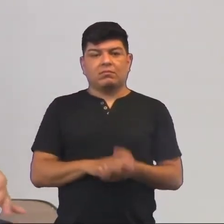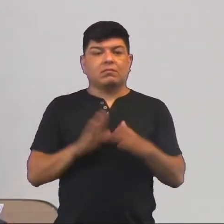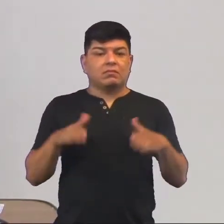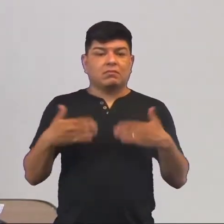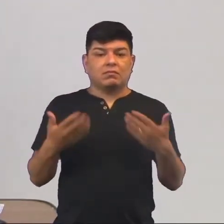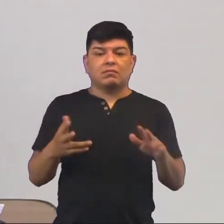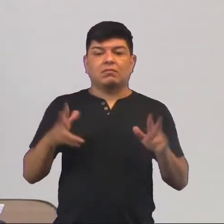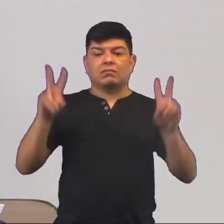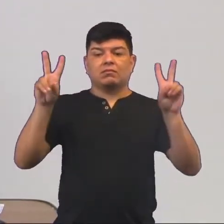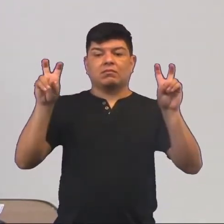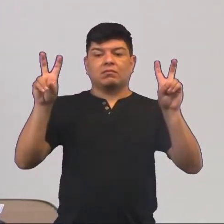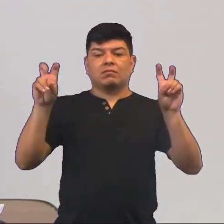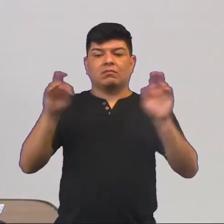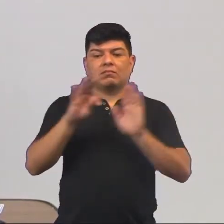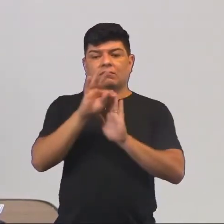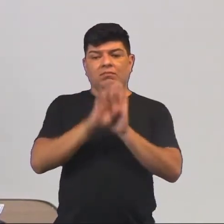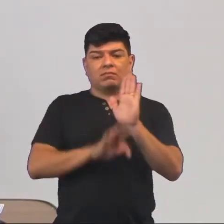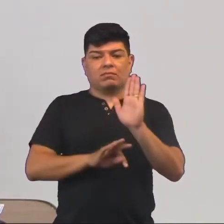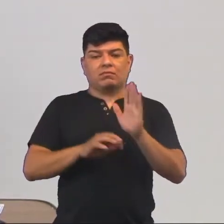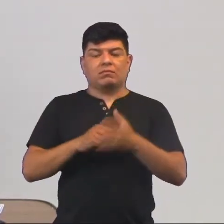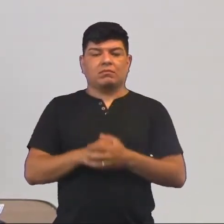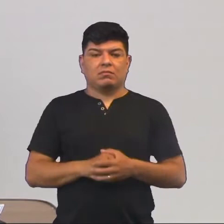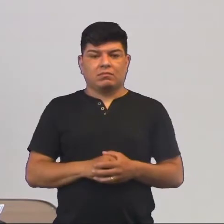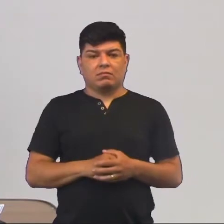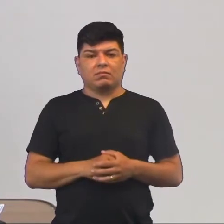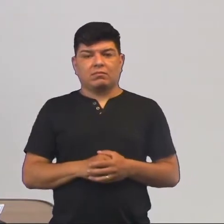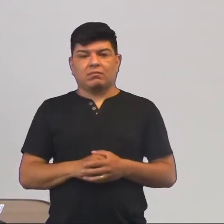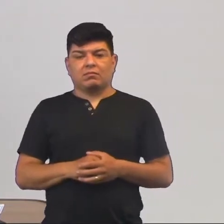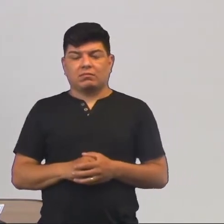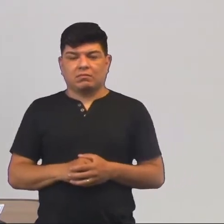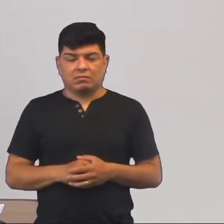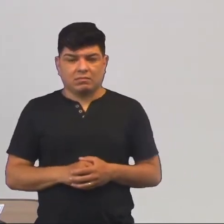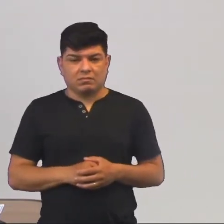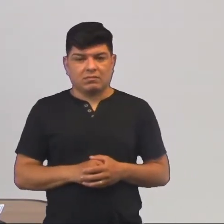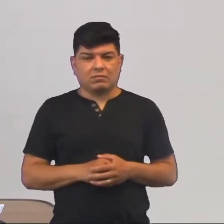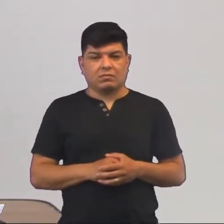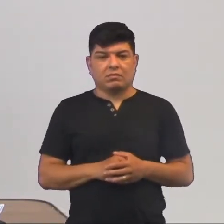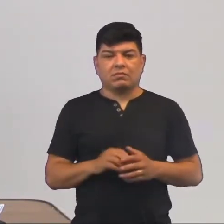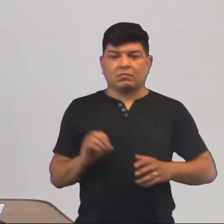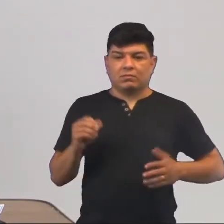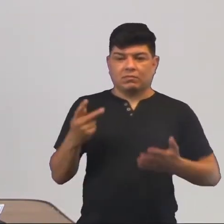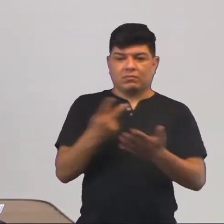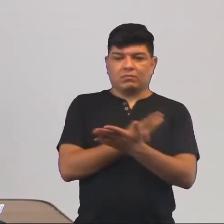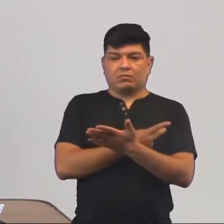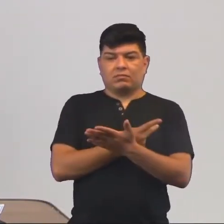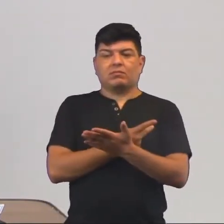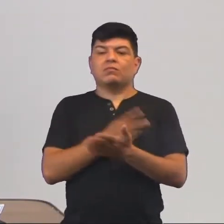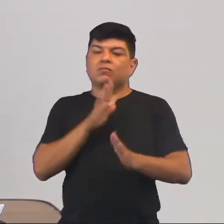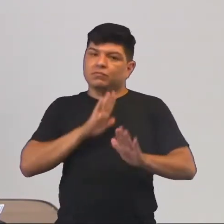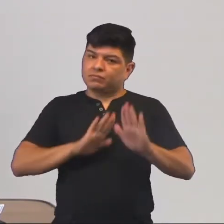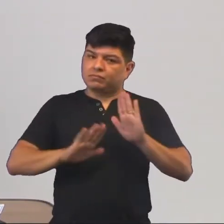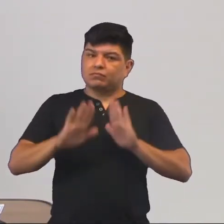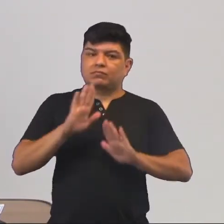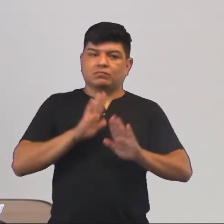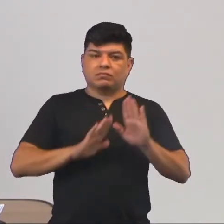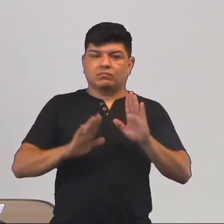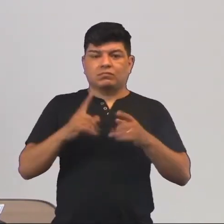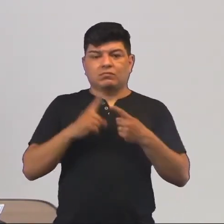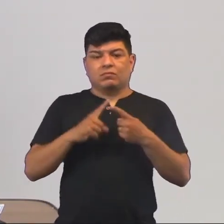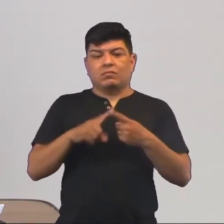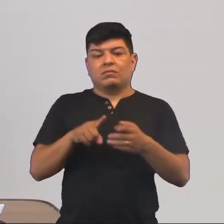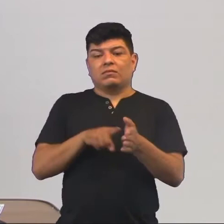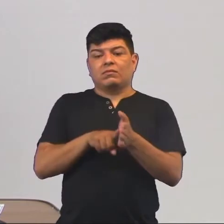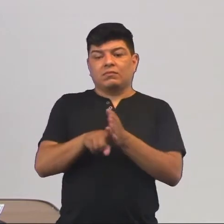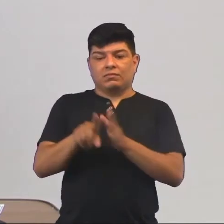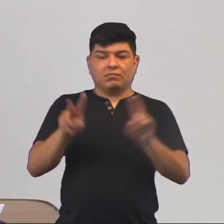qual é o assunto do texto? Você fica lá, falou sobre o quê? Você pode citar até fato da notícia. Cuidado com isso, porque ele está perguntando